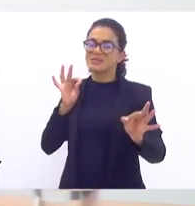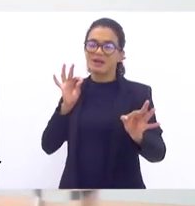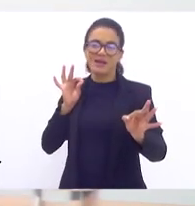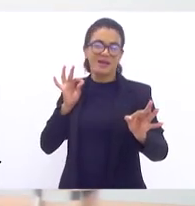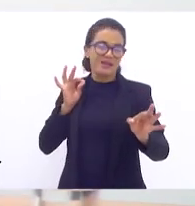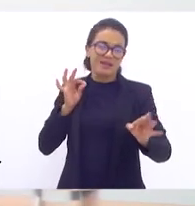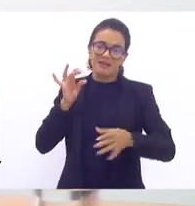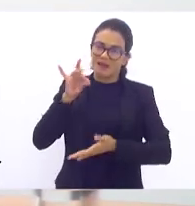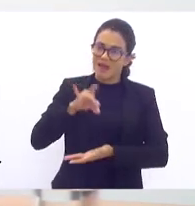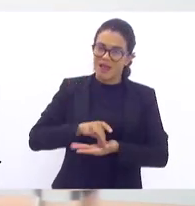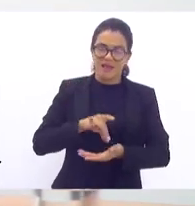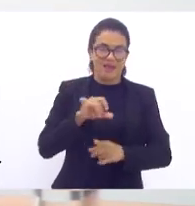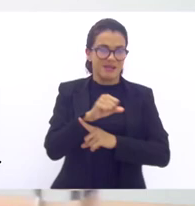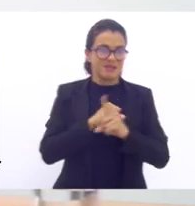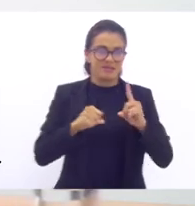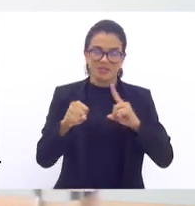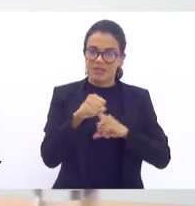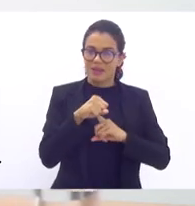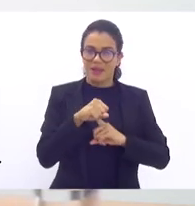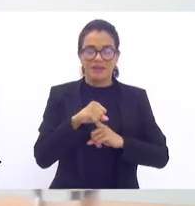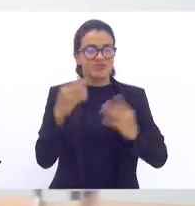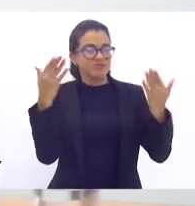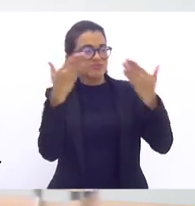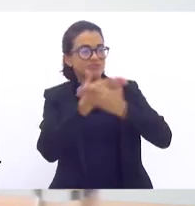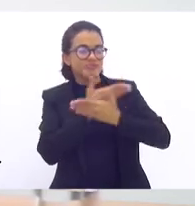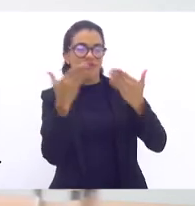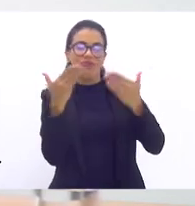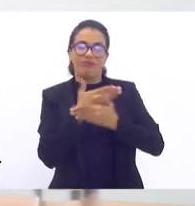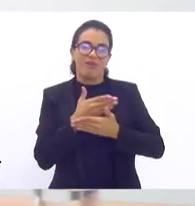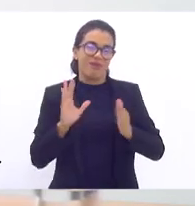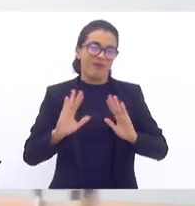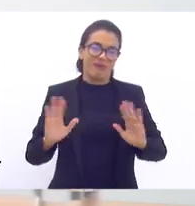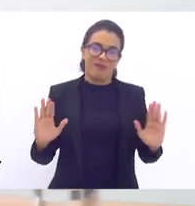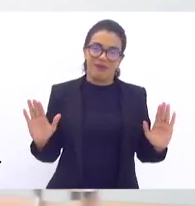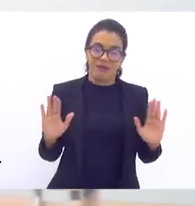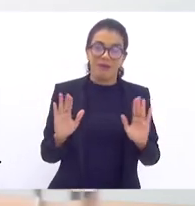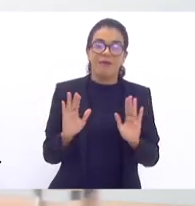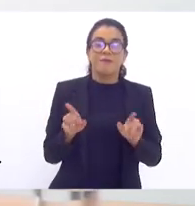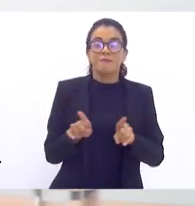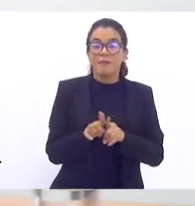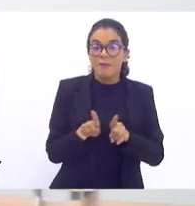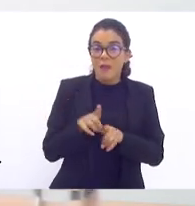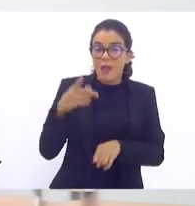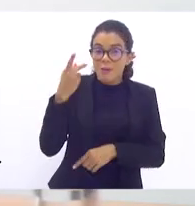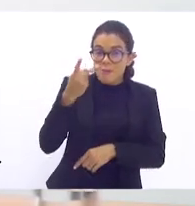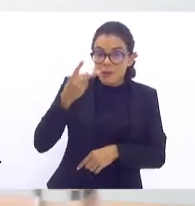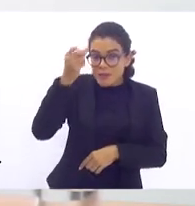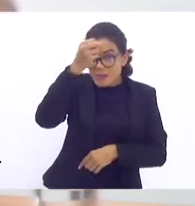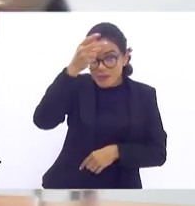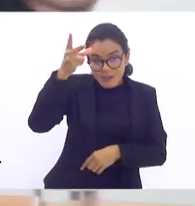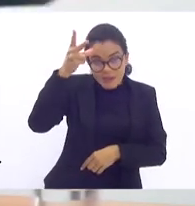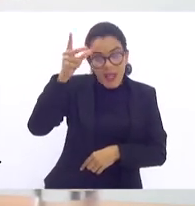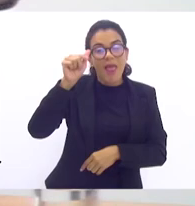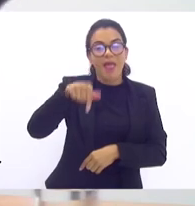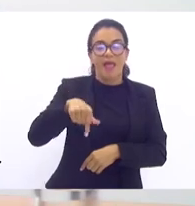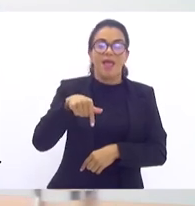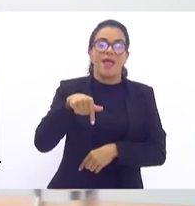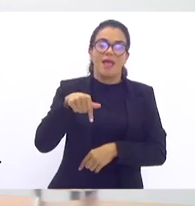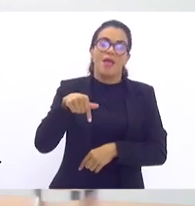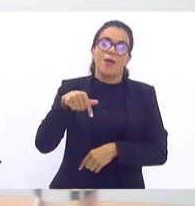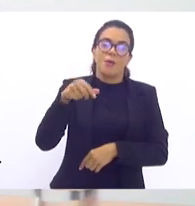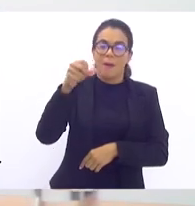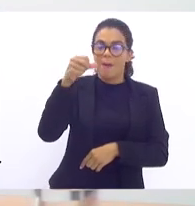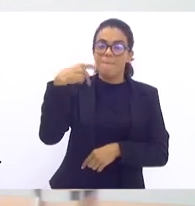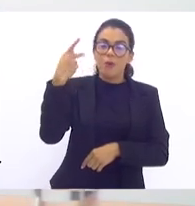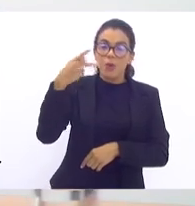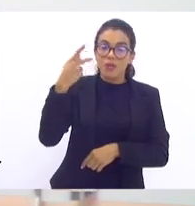realidade sociedade da população aqui na ponta e a política municipalista que não é uma política que eu